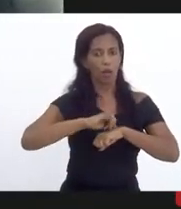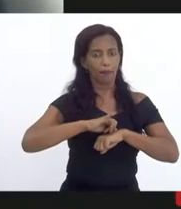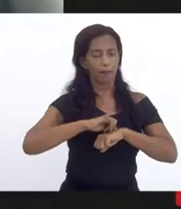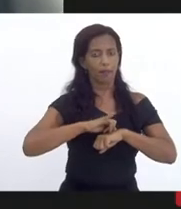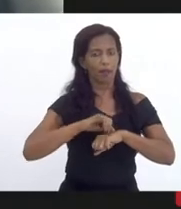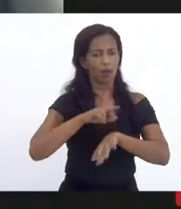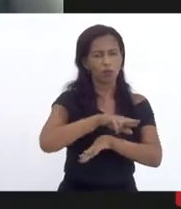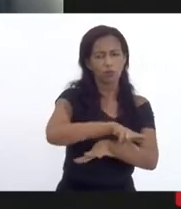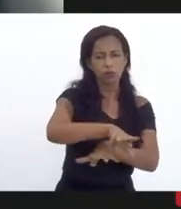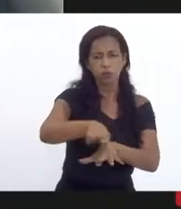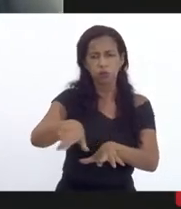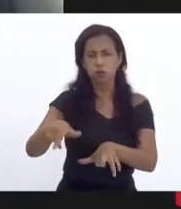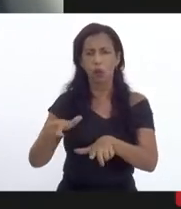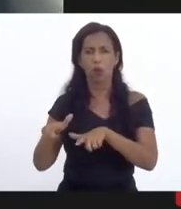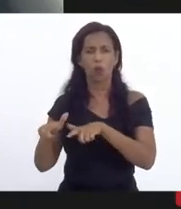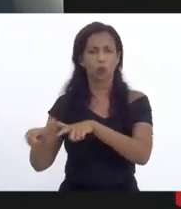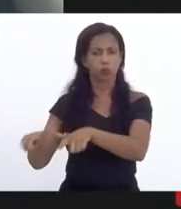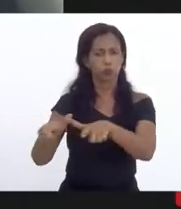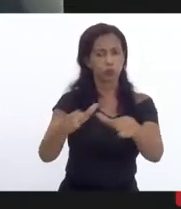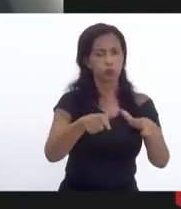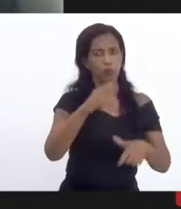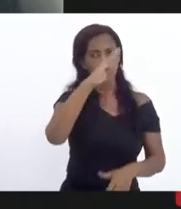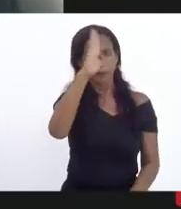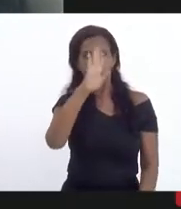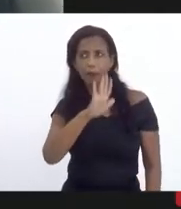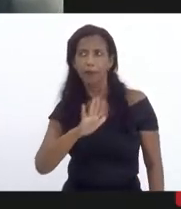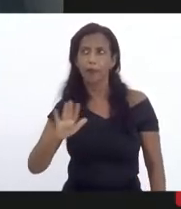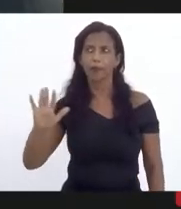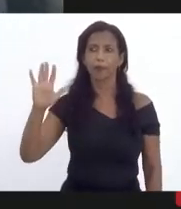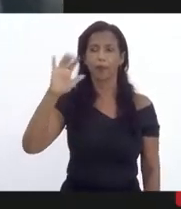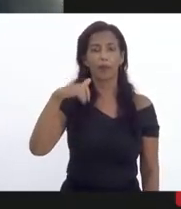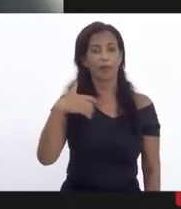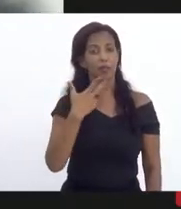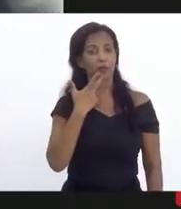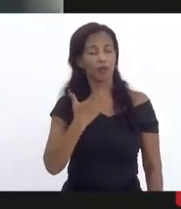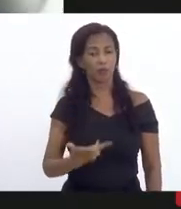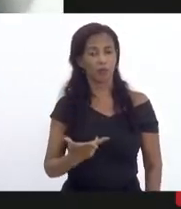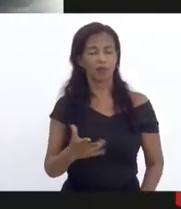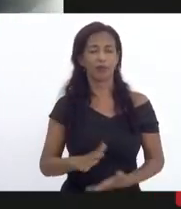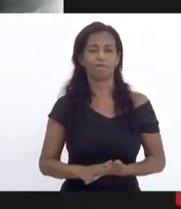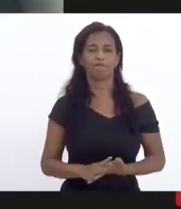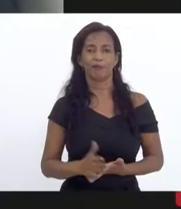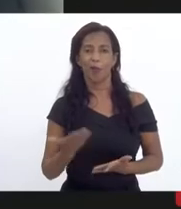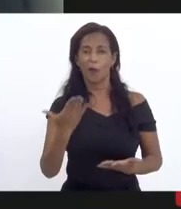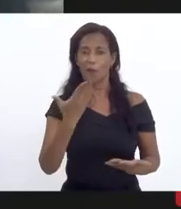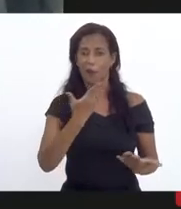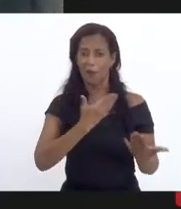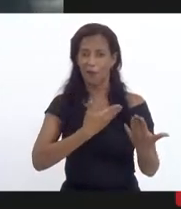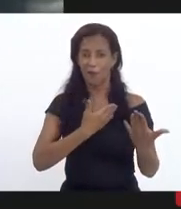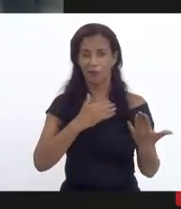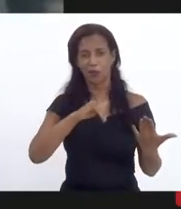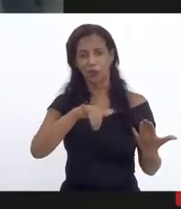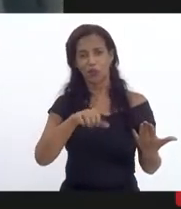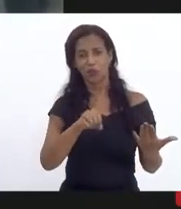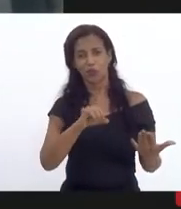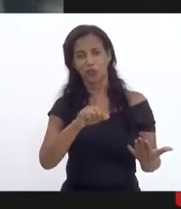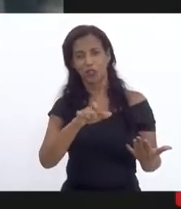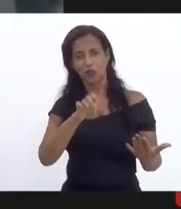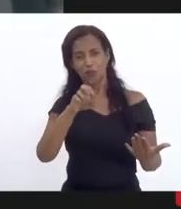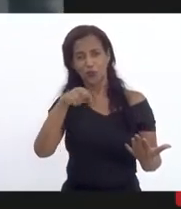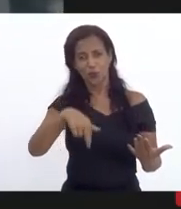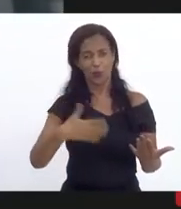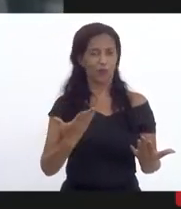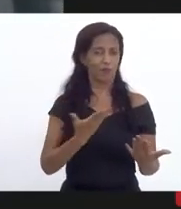e diversas outras regiões do Brasil. E aí eu quero fazer uma reverência ao meu amigo Joilson, que é